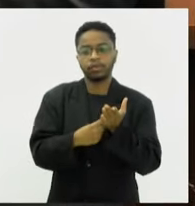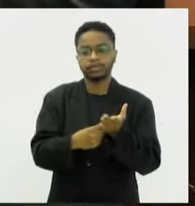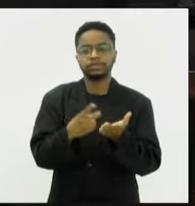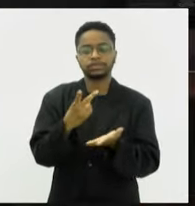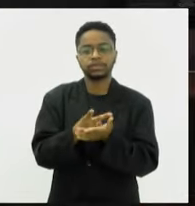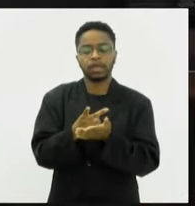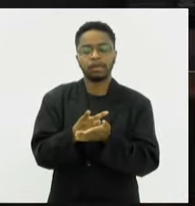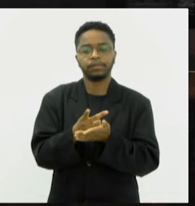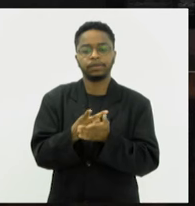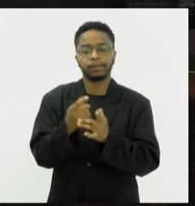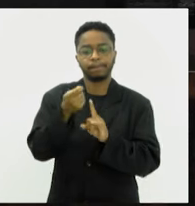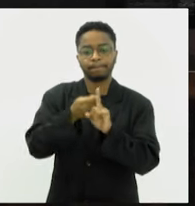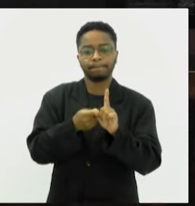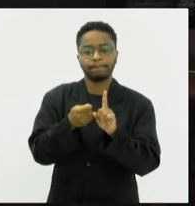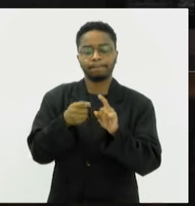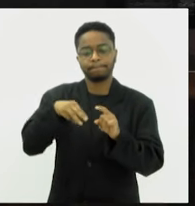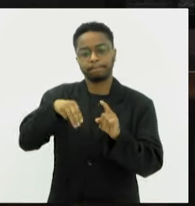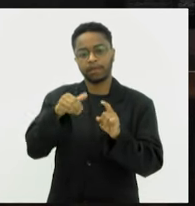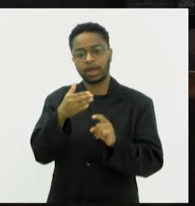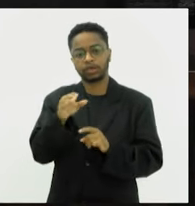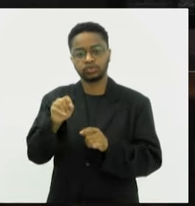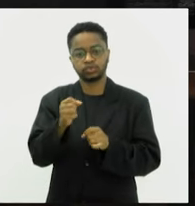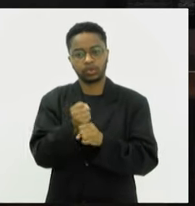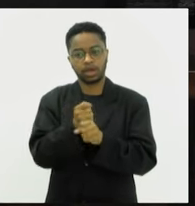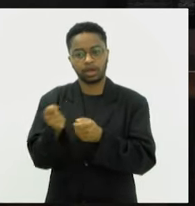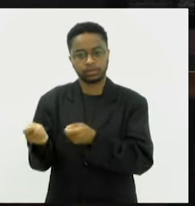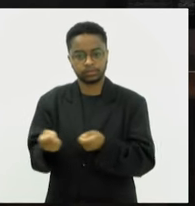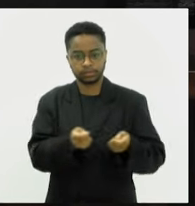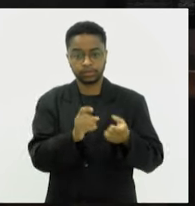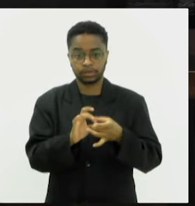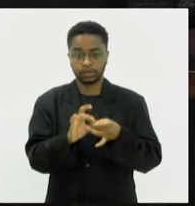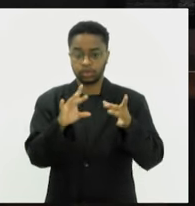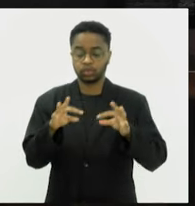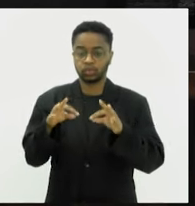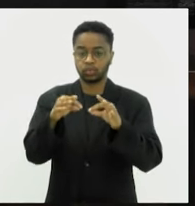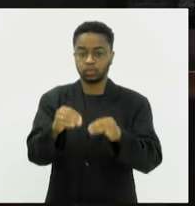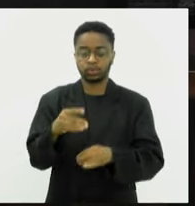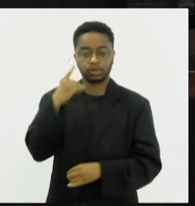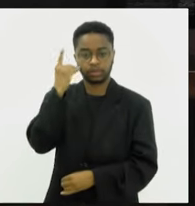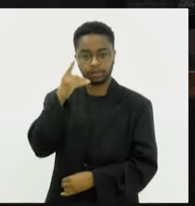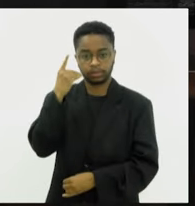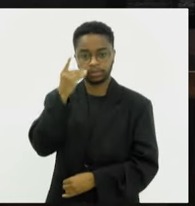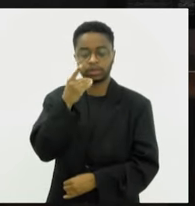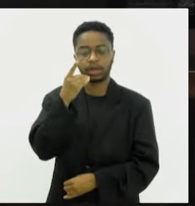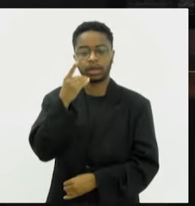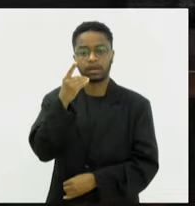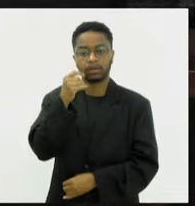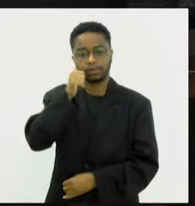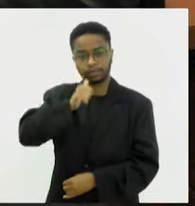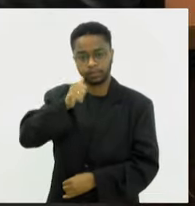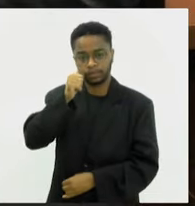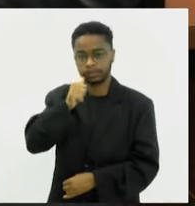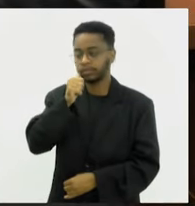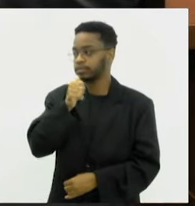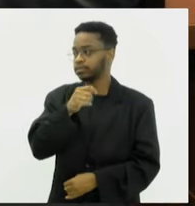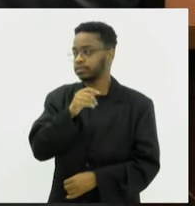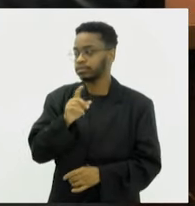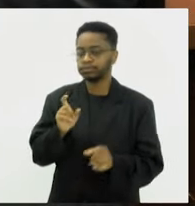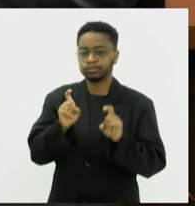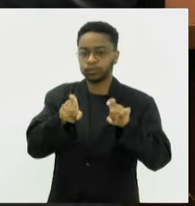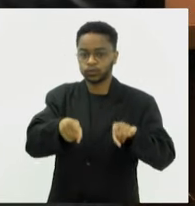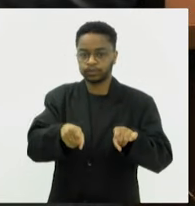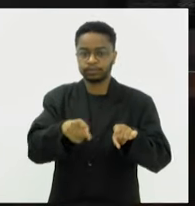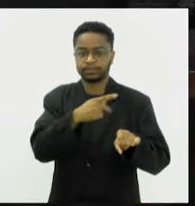anos deixar as deputadas estaduais todas da bancada feminina presidir as sessões no mês da